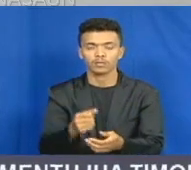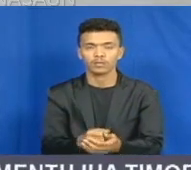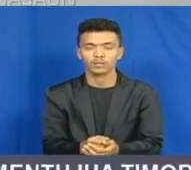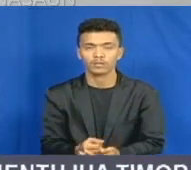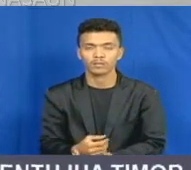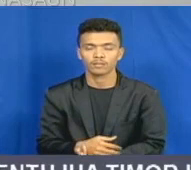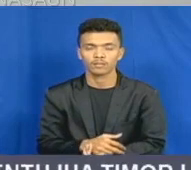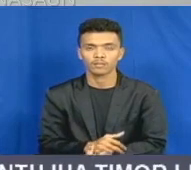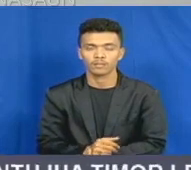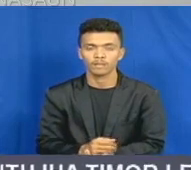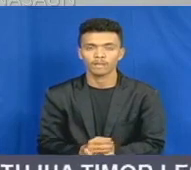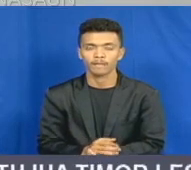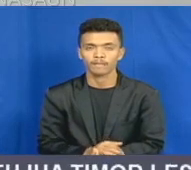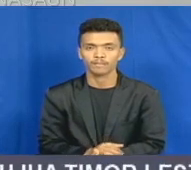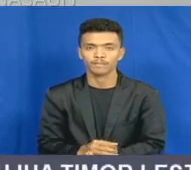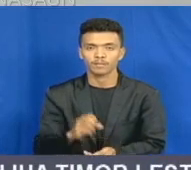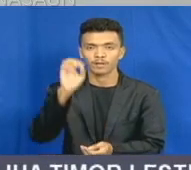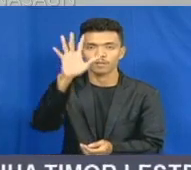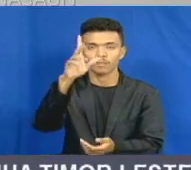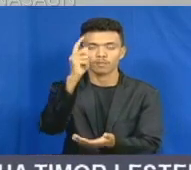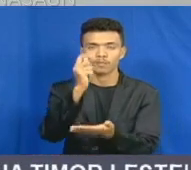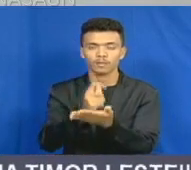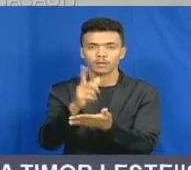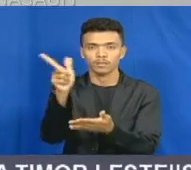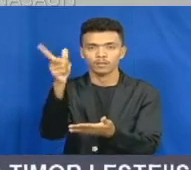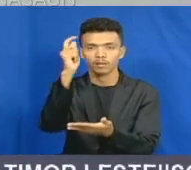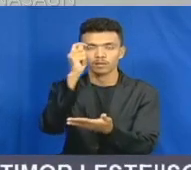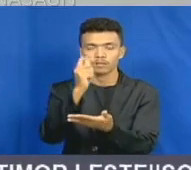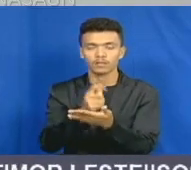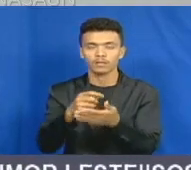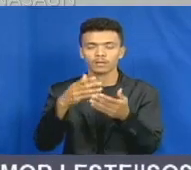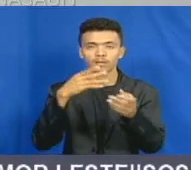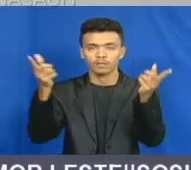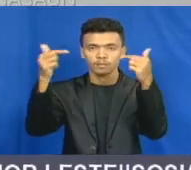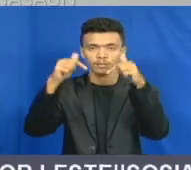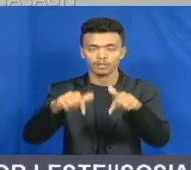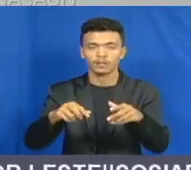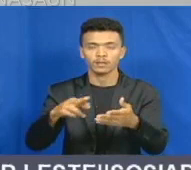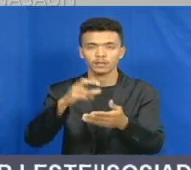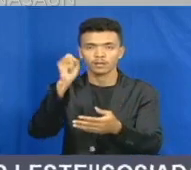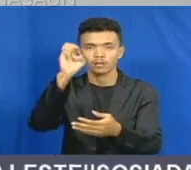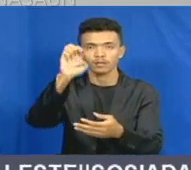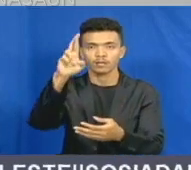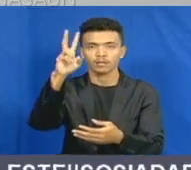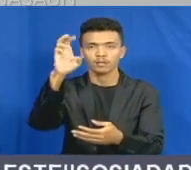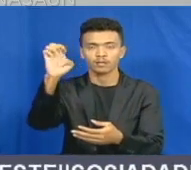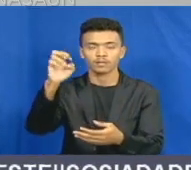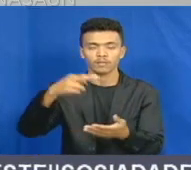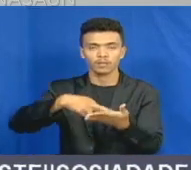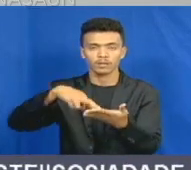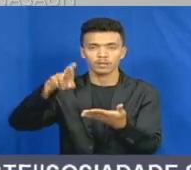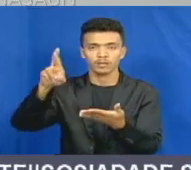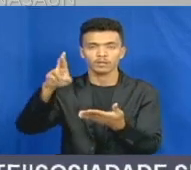to miga la to 10.000 to 20.000 dia kliu hakat mai ia sukursal serve pe teritori toma atunu ne hetan le